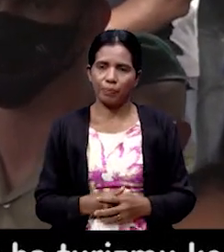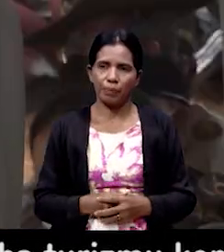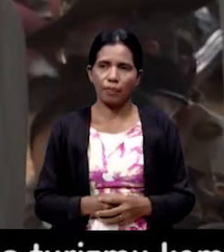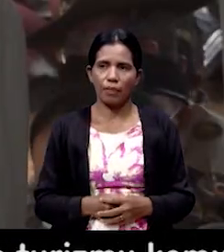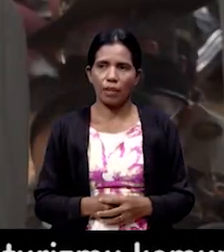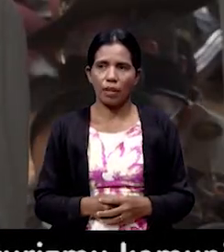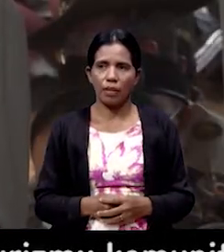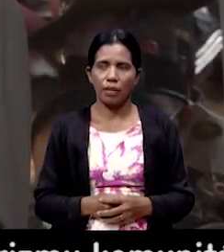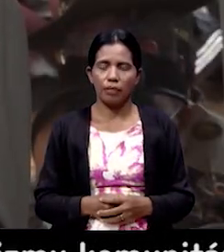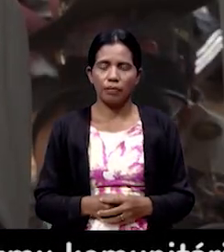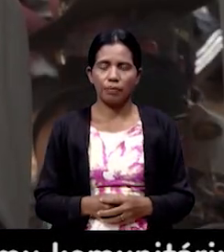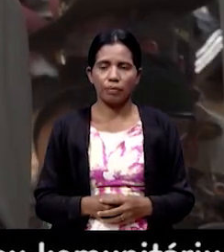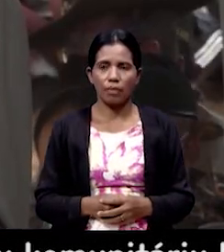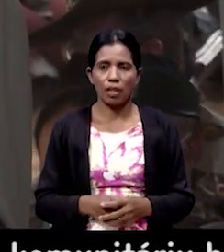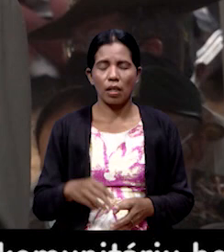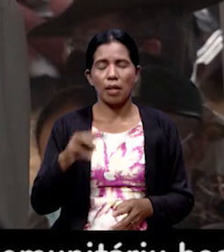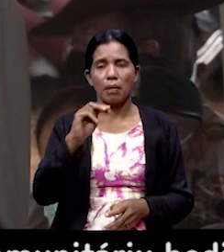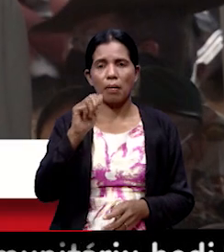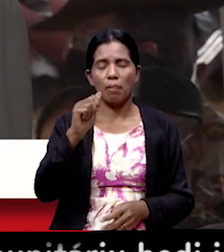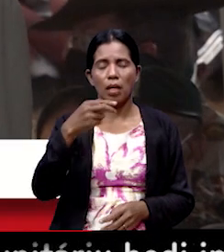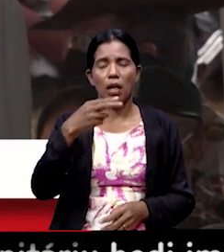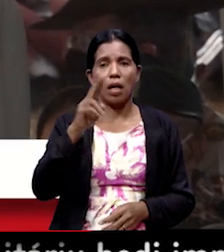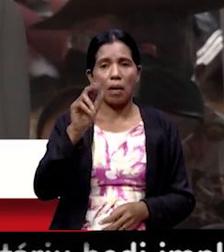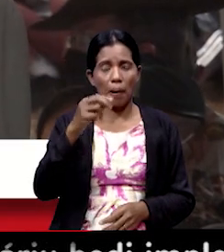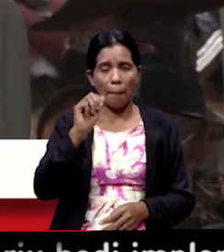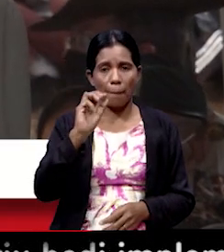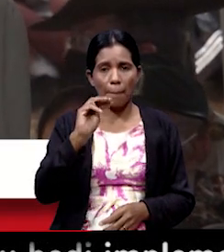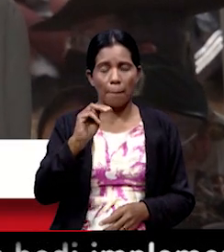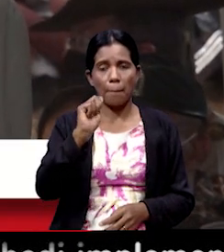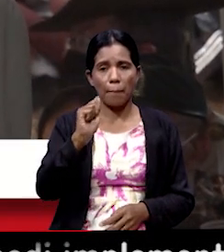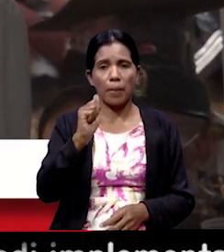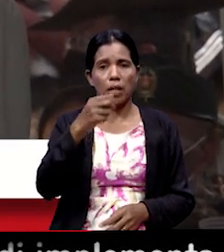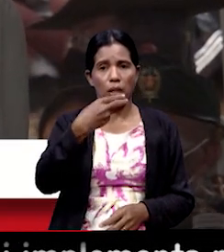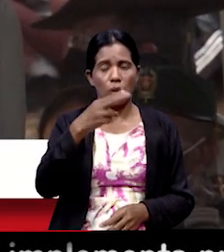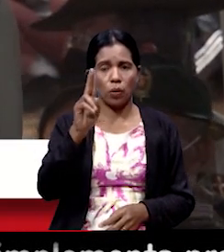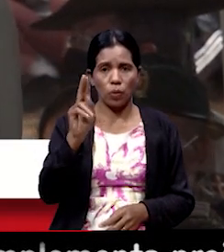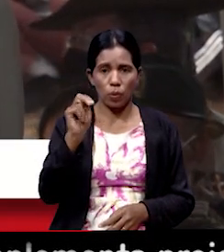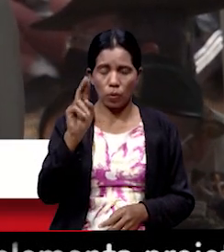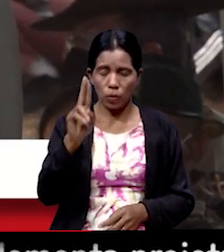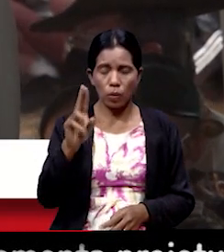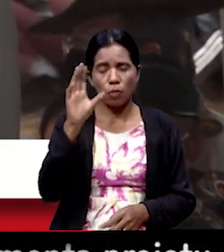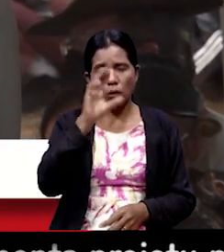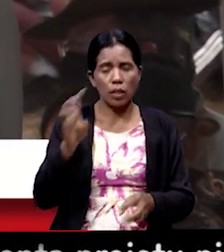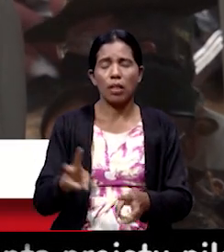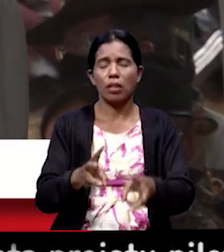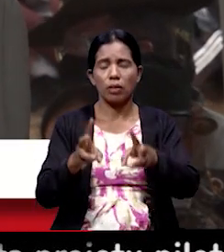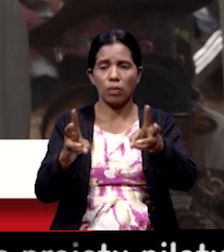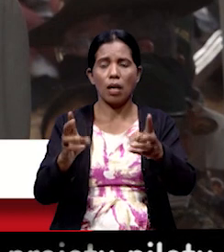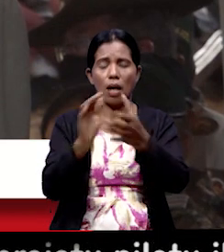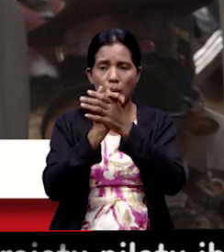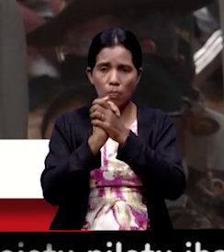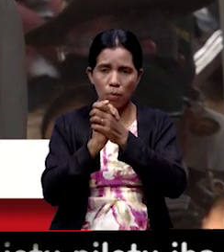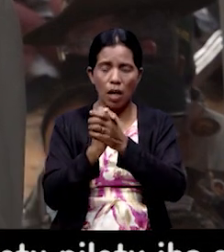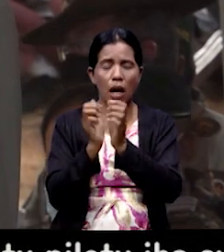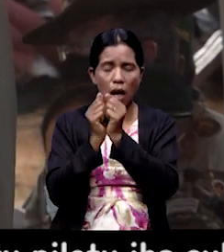Mahuno buka dalan Conselho. Atau karme kena fati nini ideal hari na saun Timor Leste. Apo tu ko combatente sira